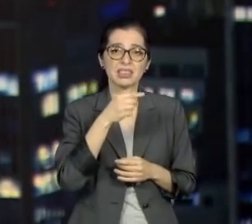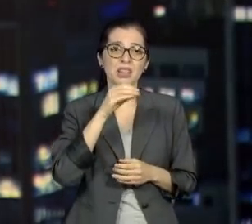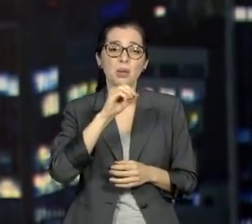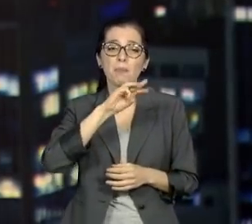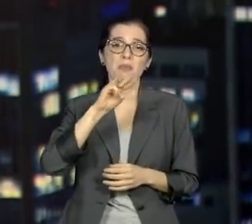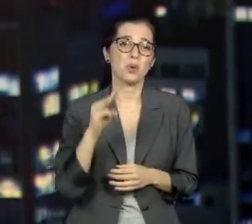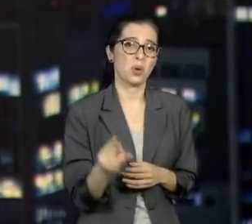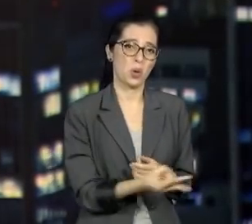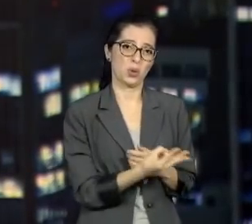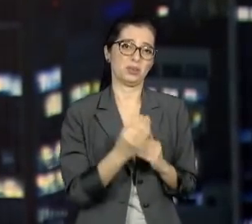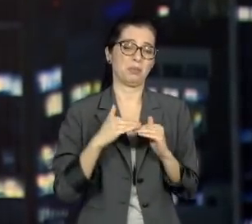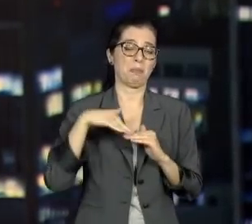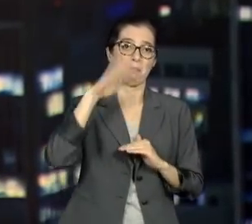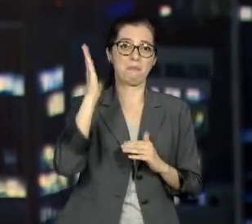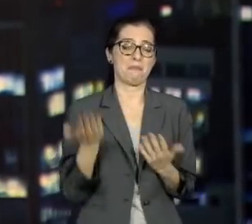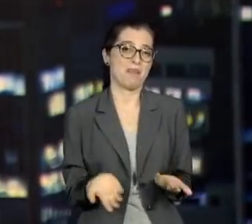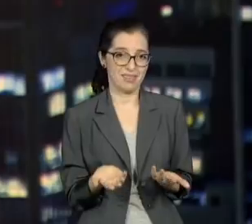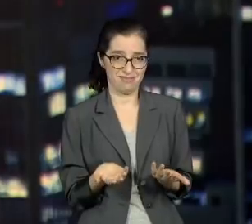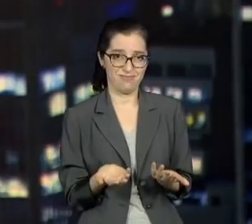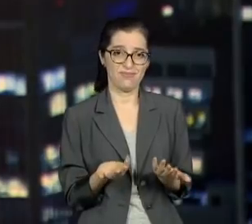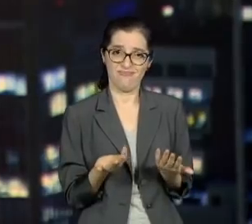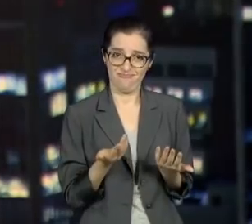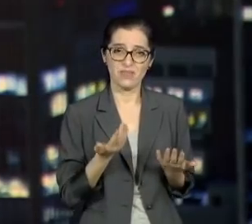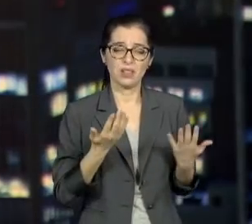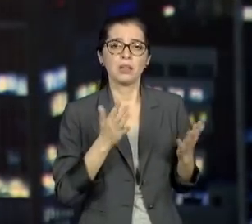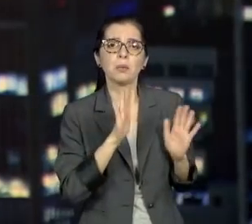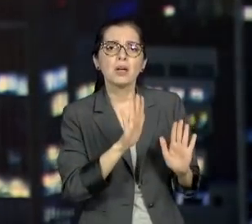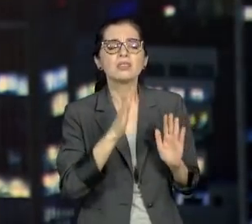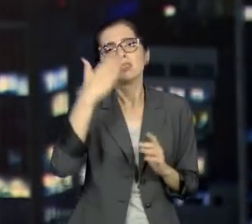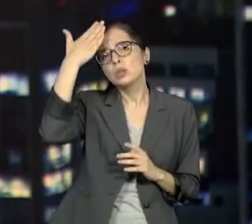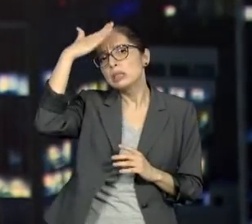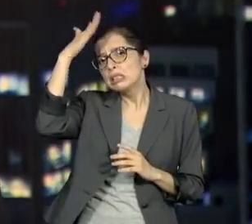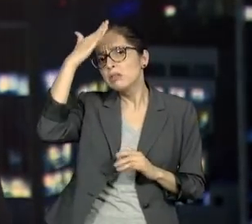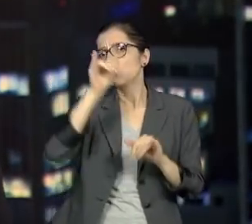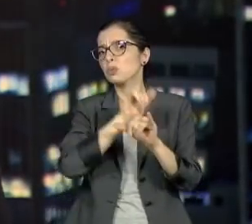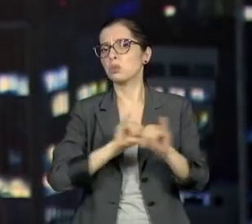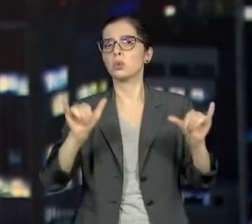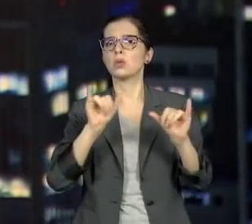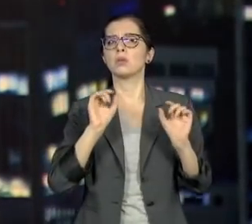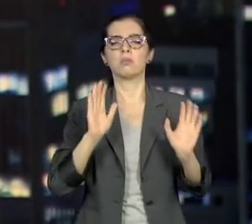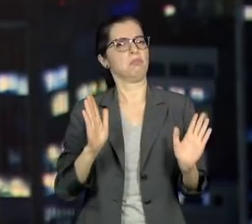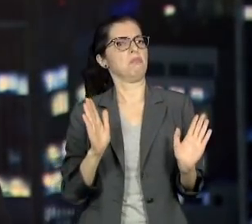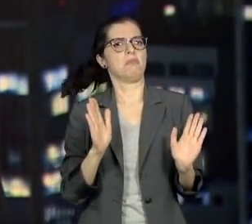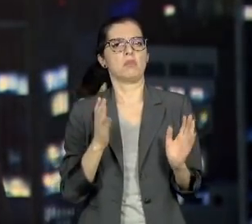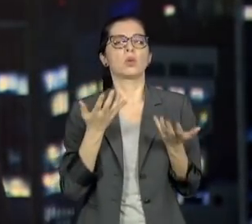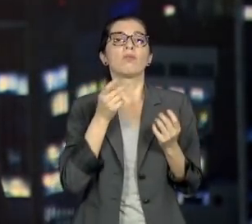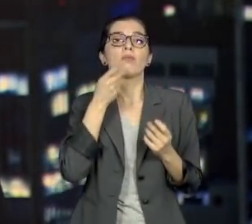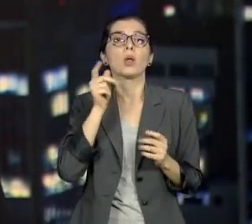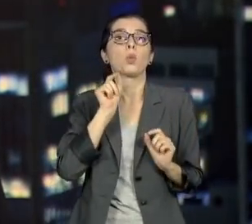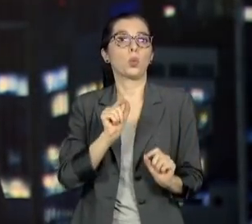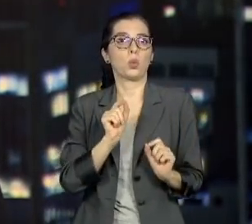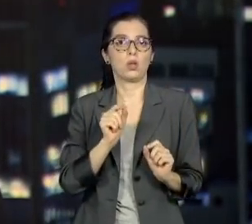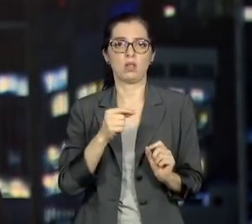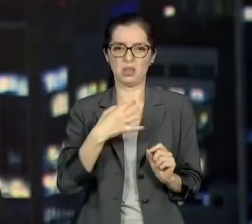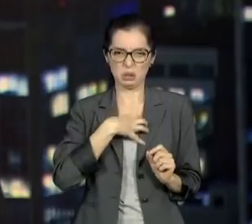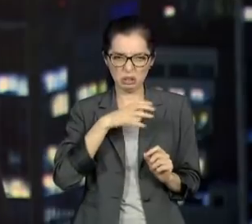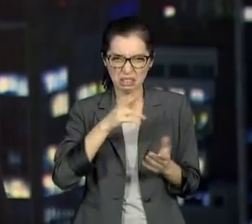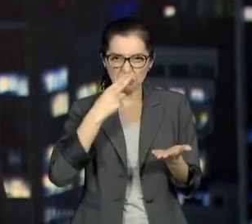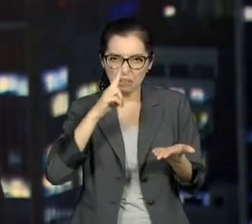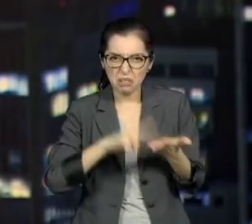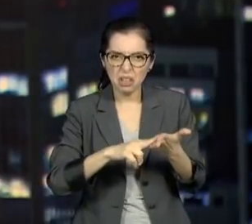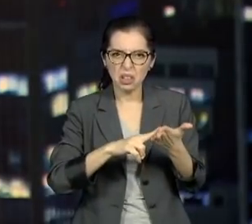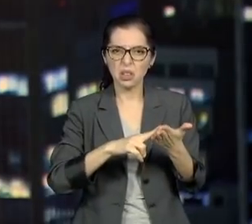mas o número já está bem alto. E o presidente Donald Trump já falou publicamente que esse sistema abre brecha